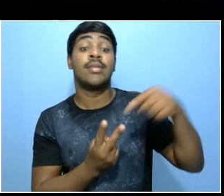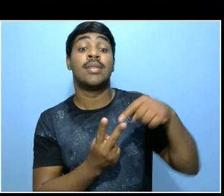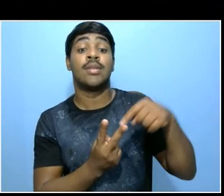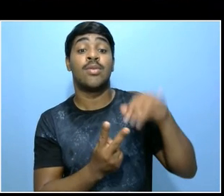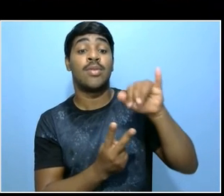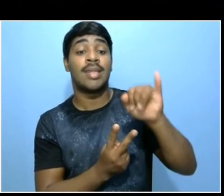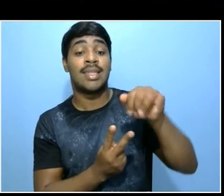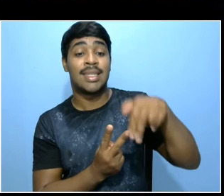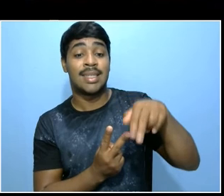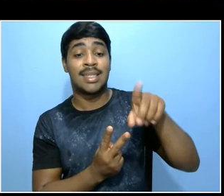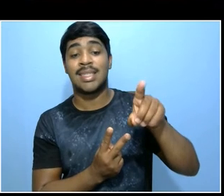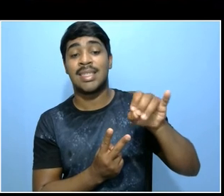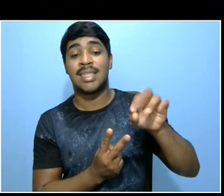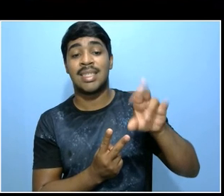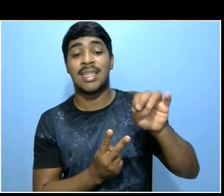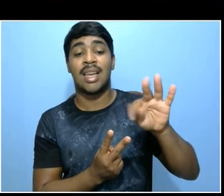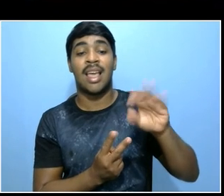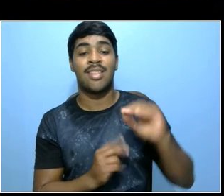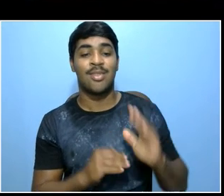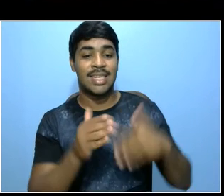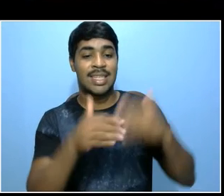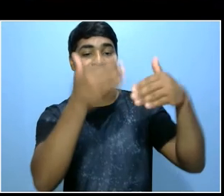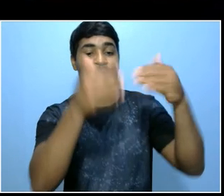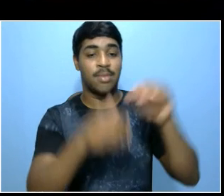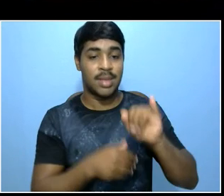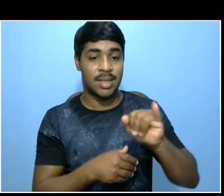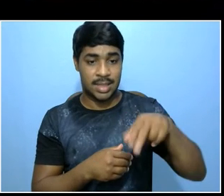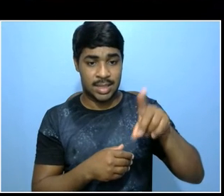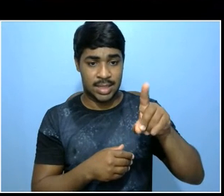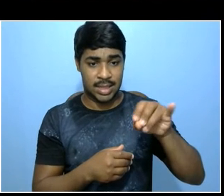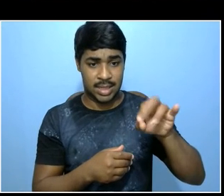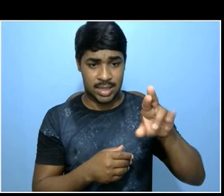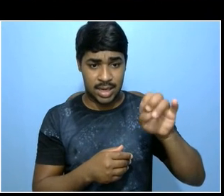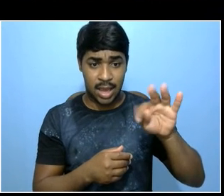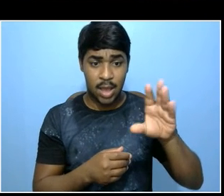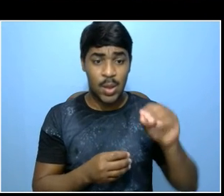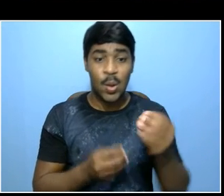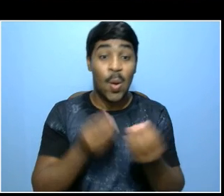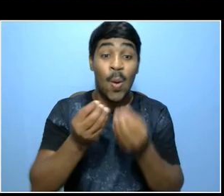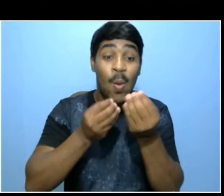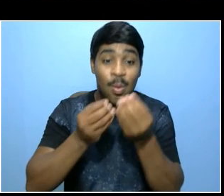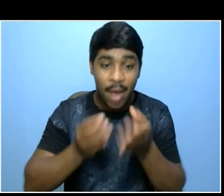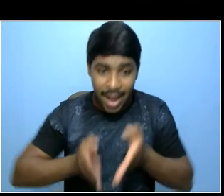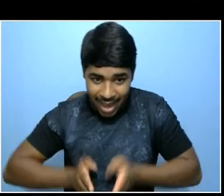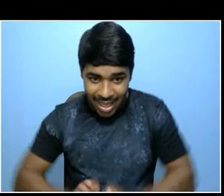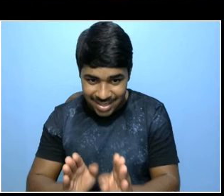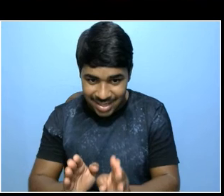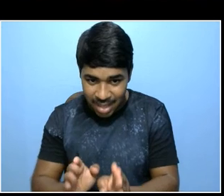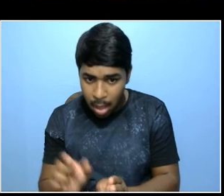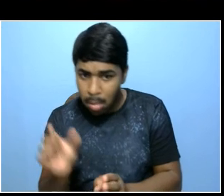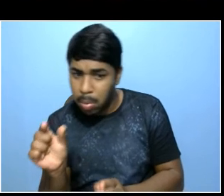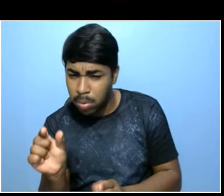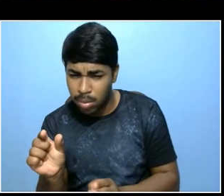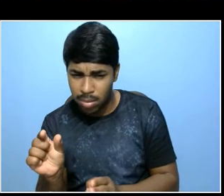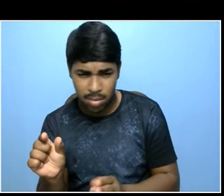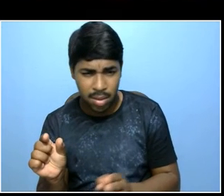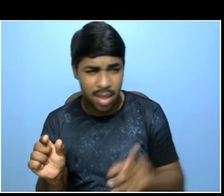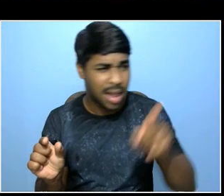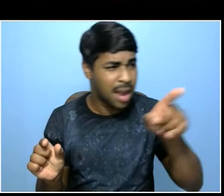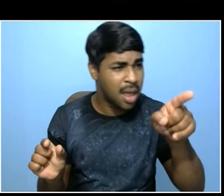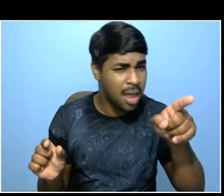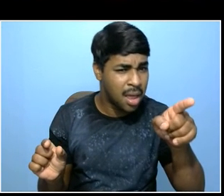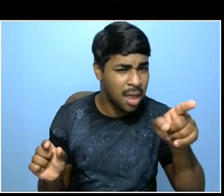É quando o indivíduo, ele nasce, né? E ele é uma larva. E ele é muito diferente também do adulto, né? Ele vai ser muito diferente dos pais. E